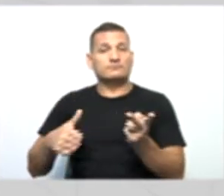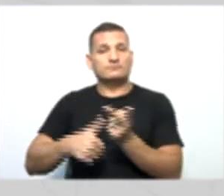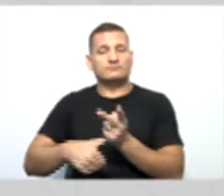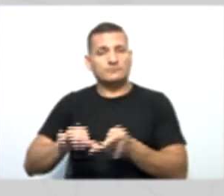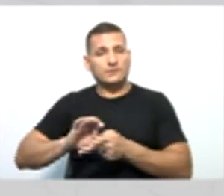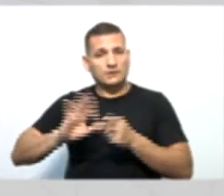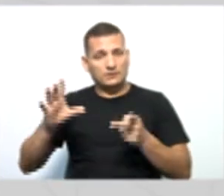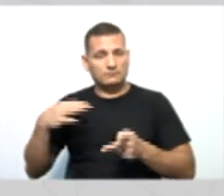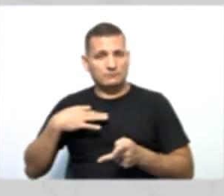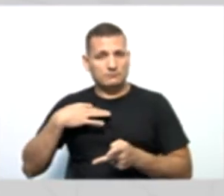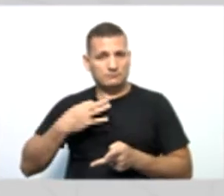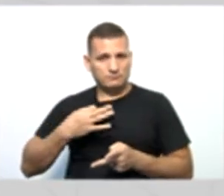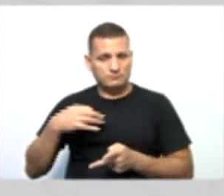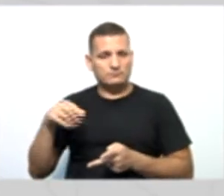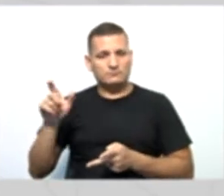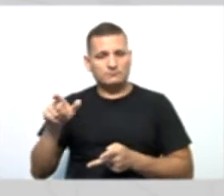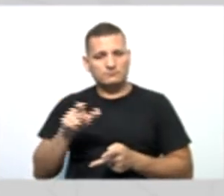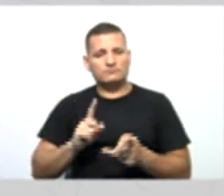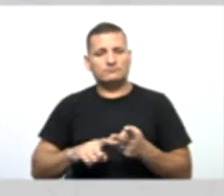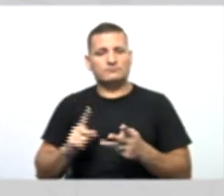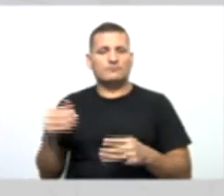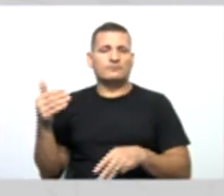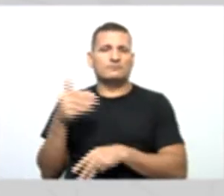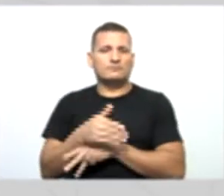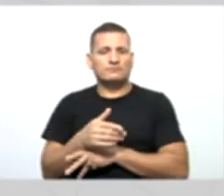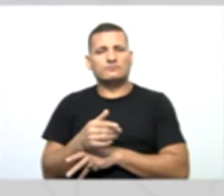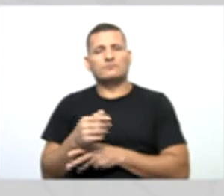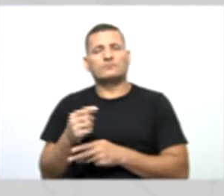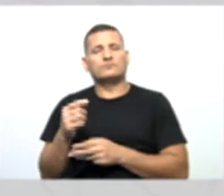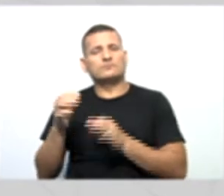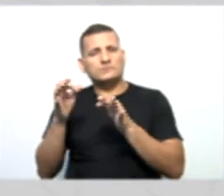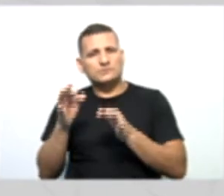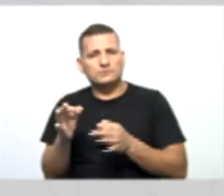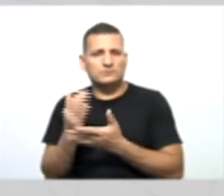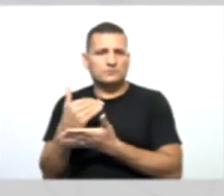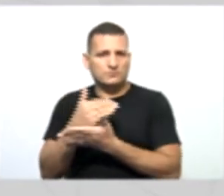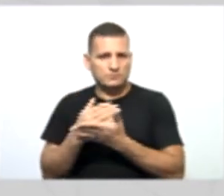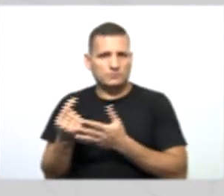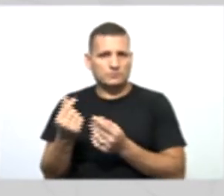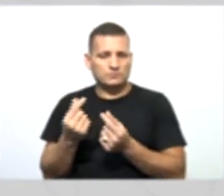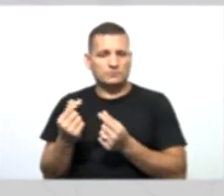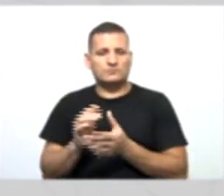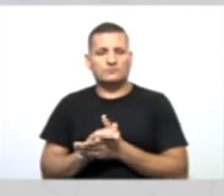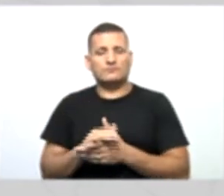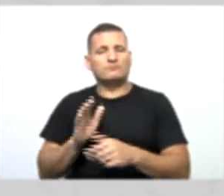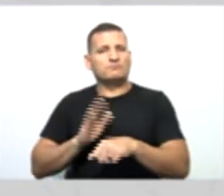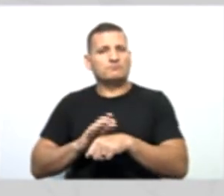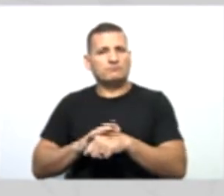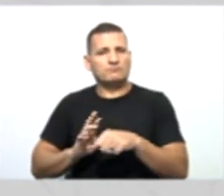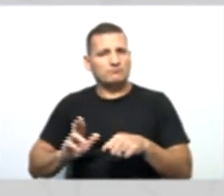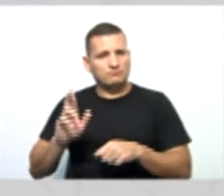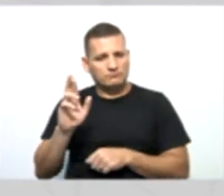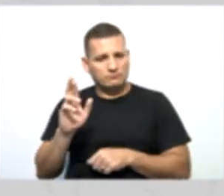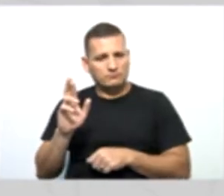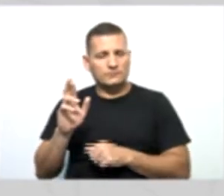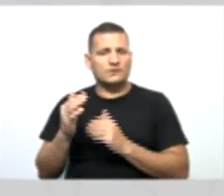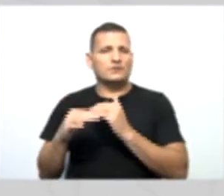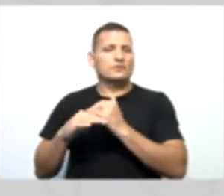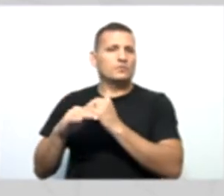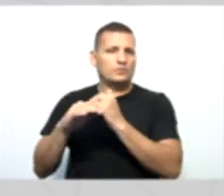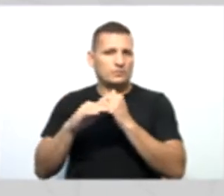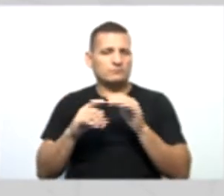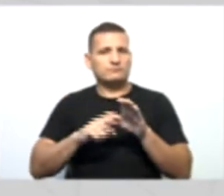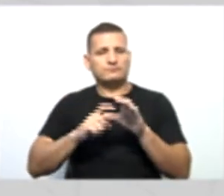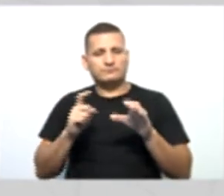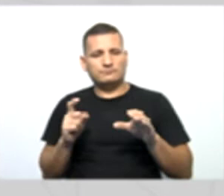do cooperado, se houver participação econômica justa do cooperado, autonomia, independência e igualdade,